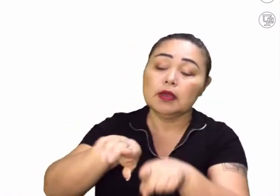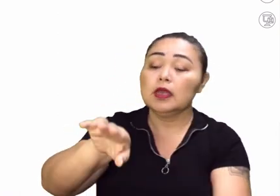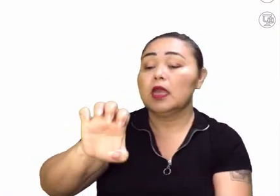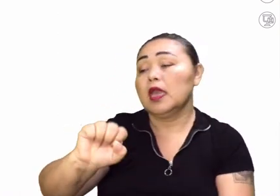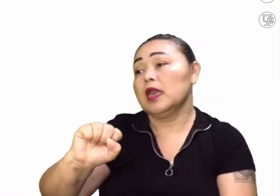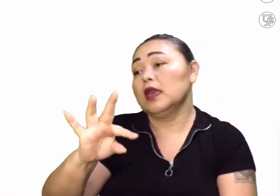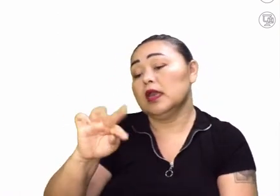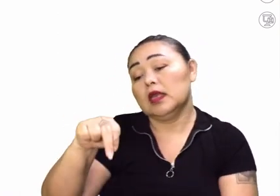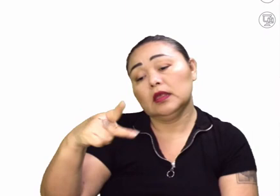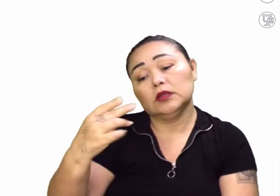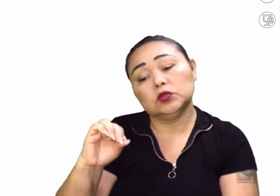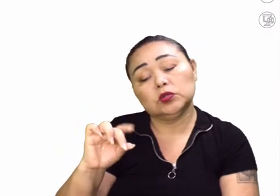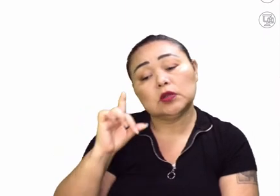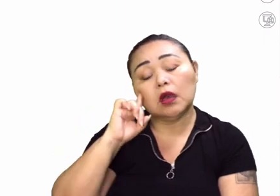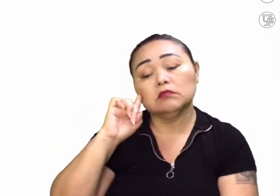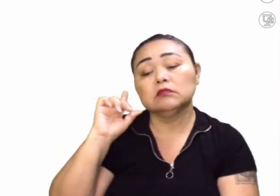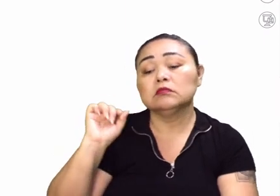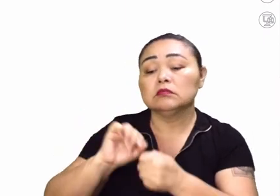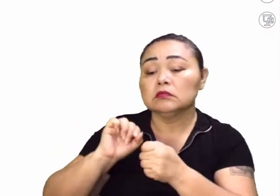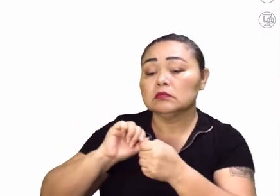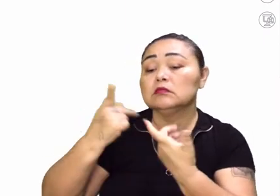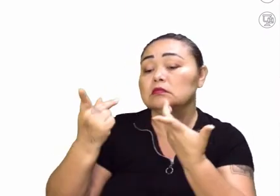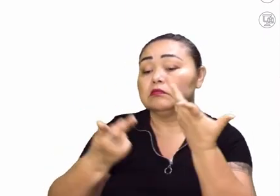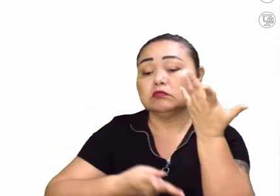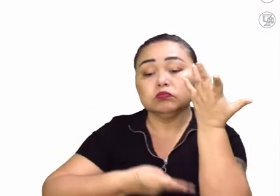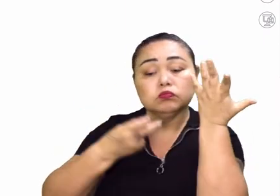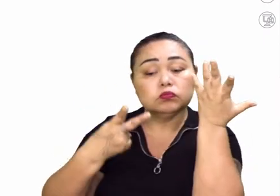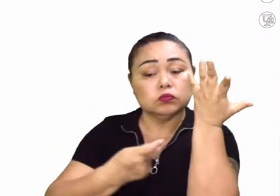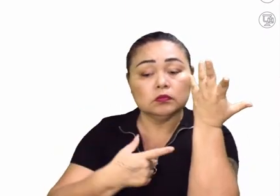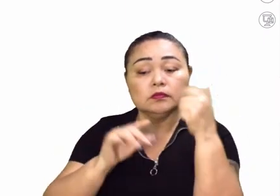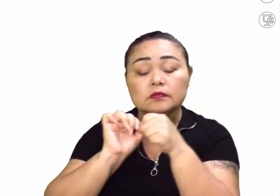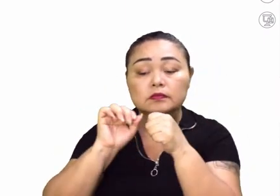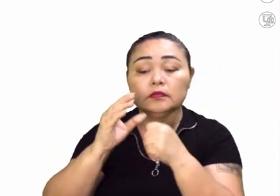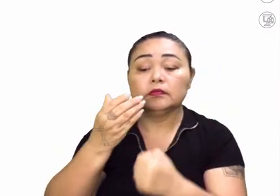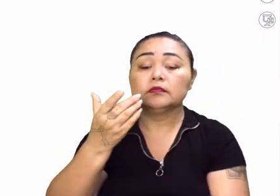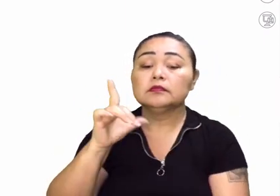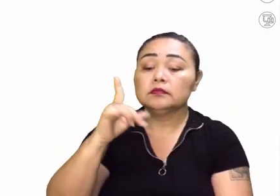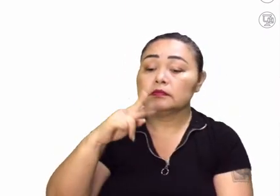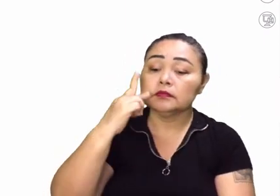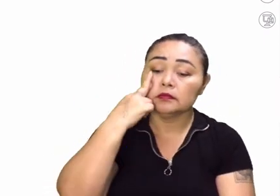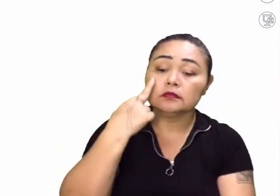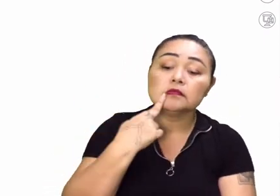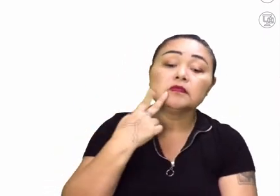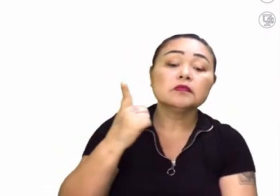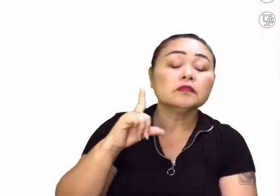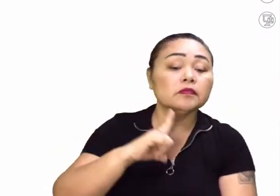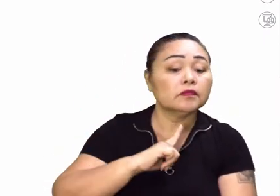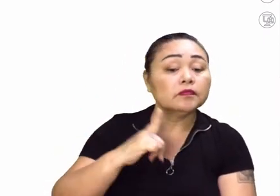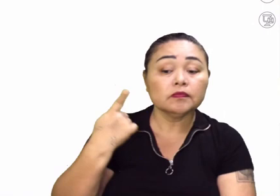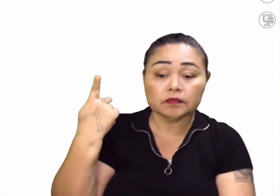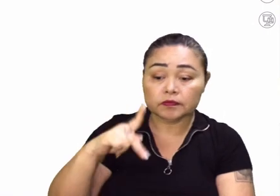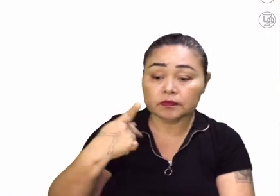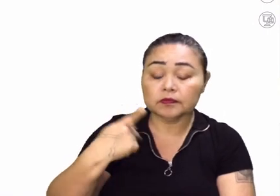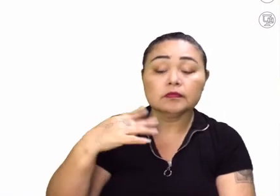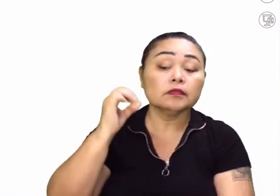na que é extraído da própria castelita aqui em Rondônia Então a gente tem aí várias Produções do nosso Estado mas aqui a gente tem um